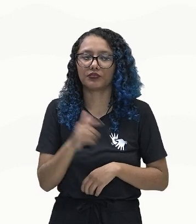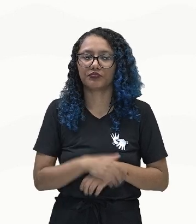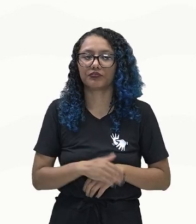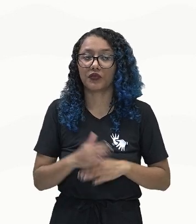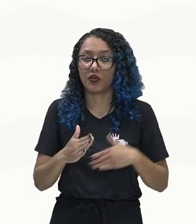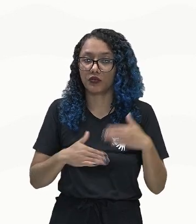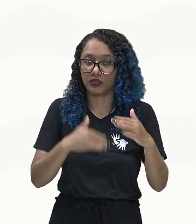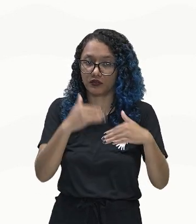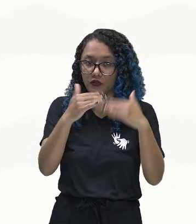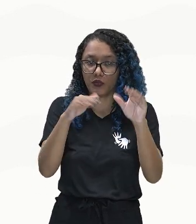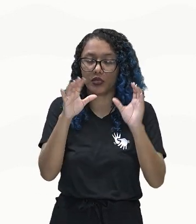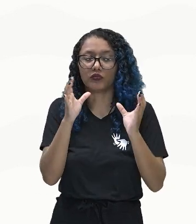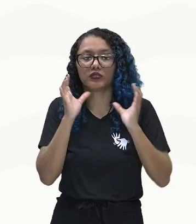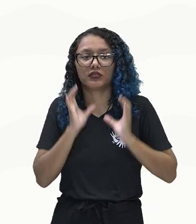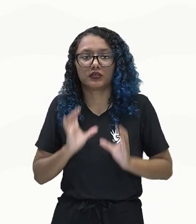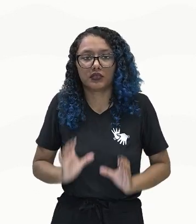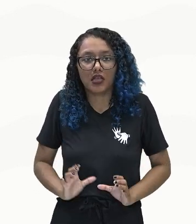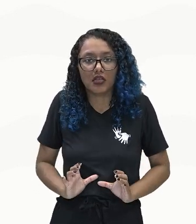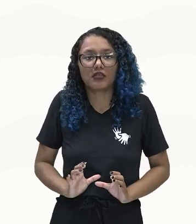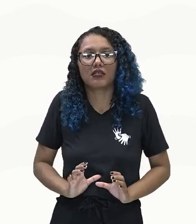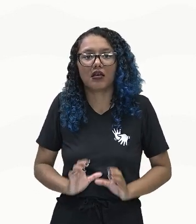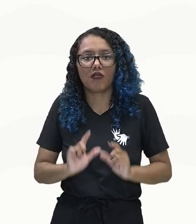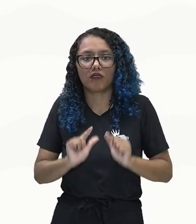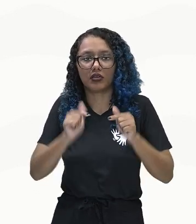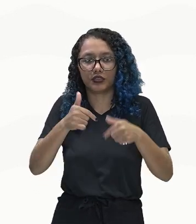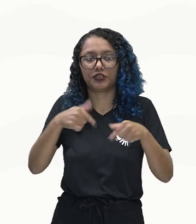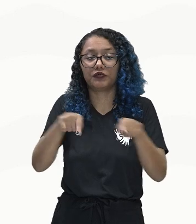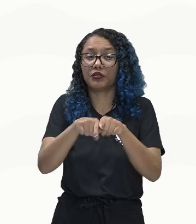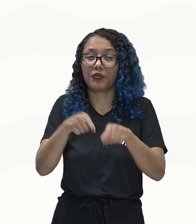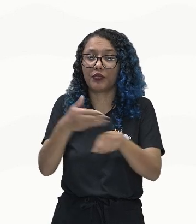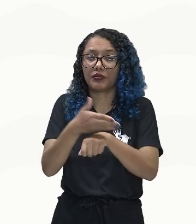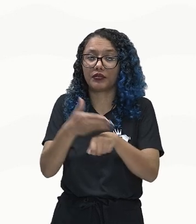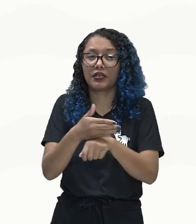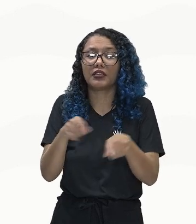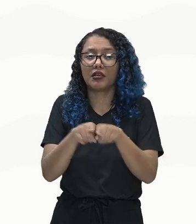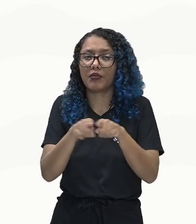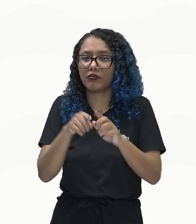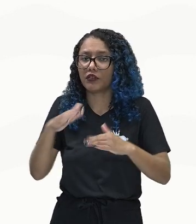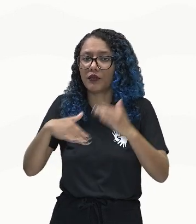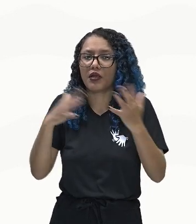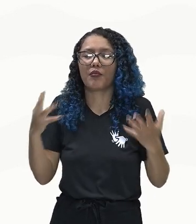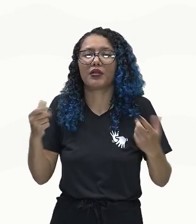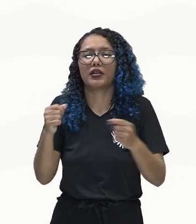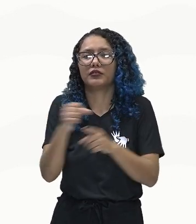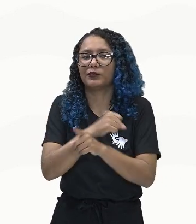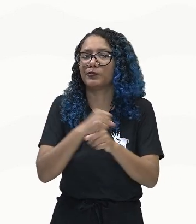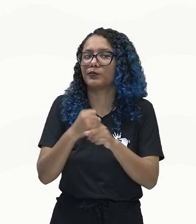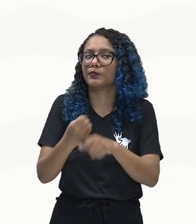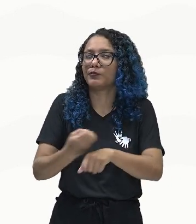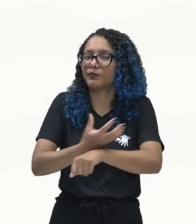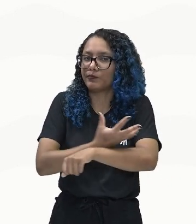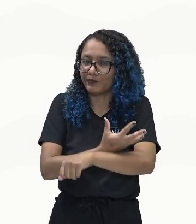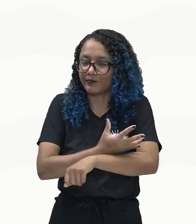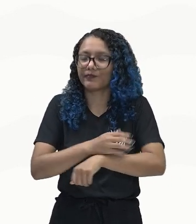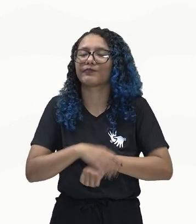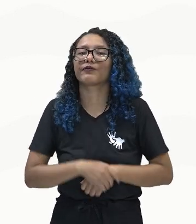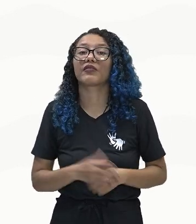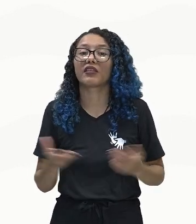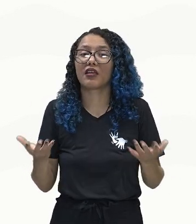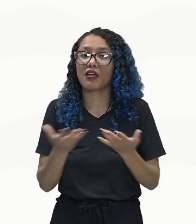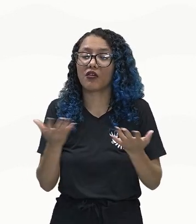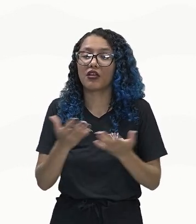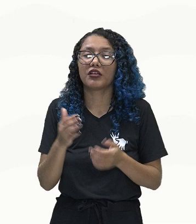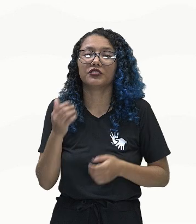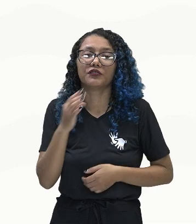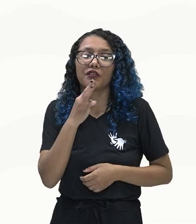e participativos e o desenvolvimento de habilidades socioemocionais. Agora a gente vai conversar, conhecer cada